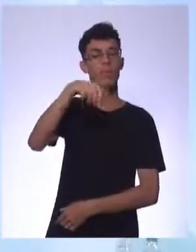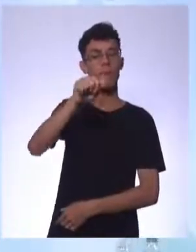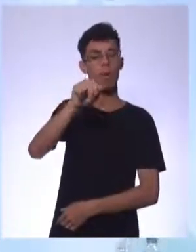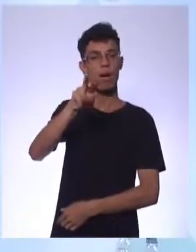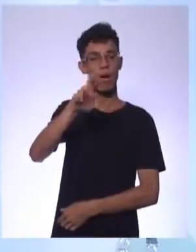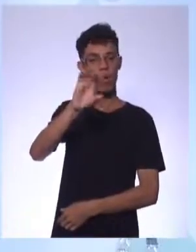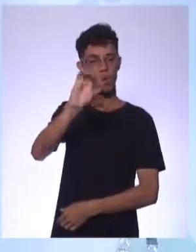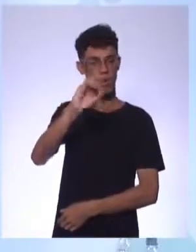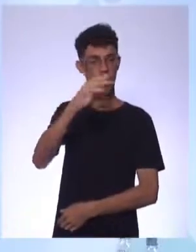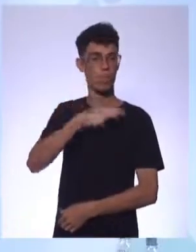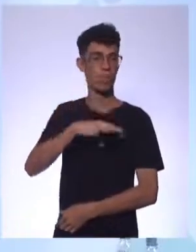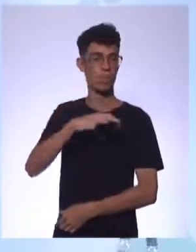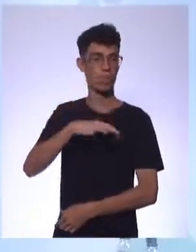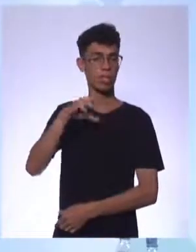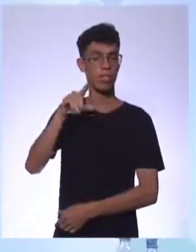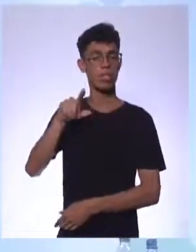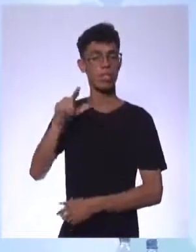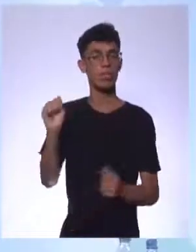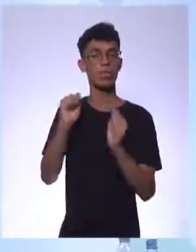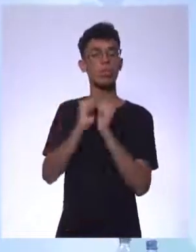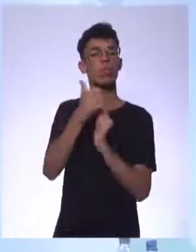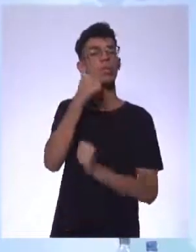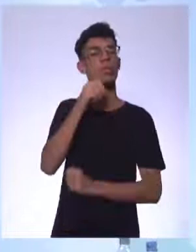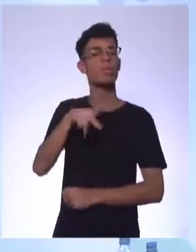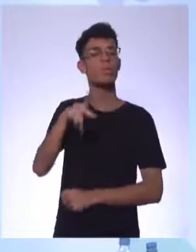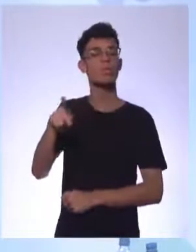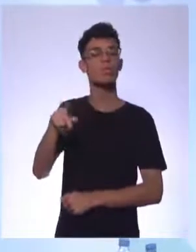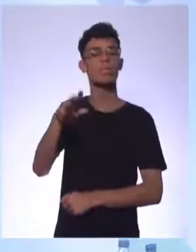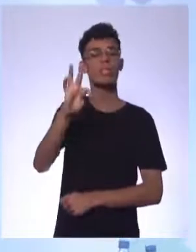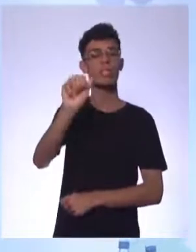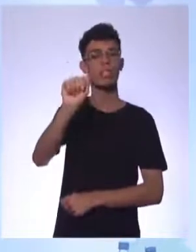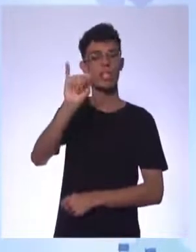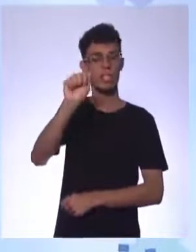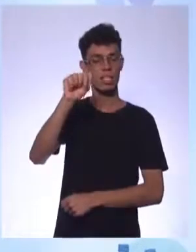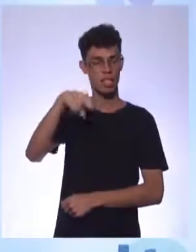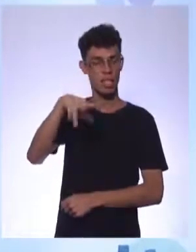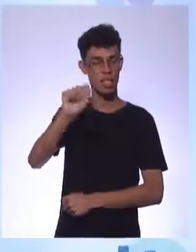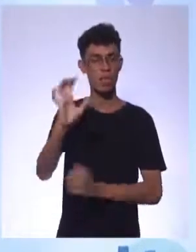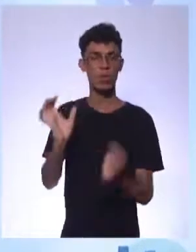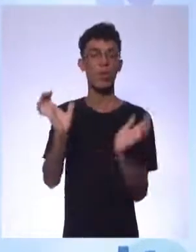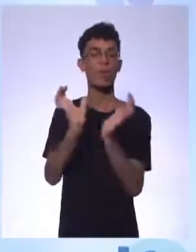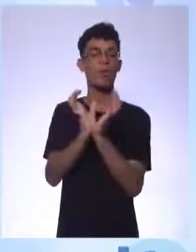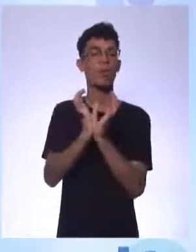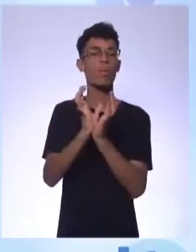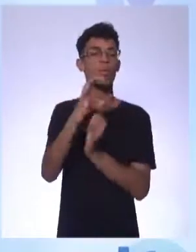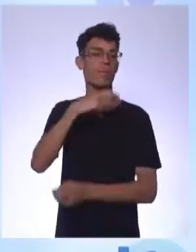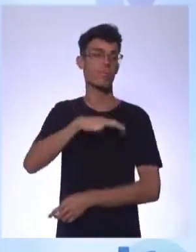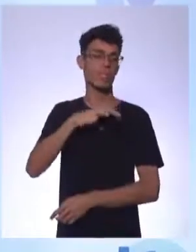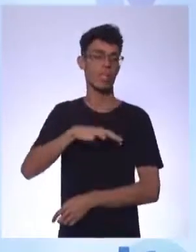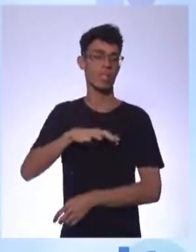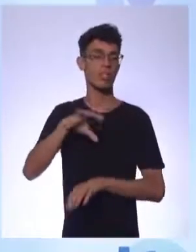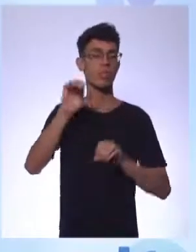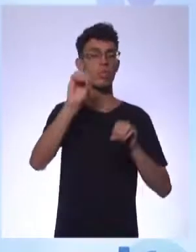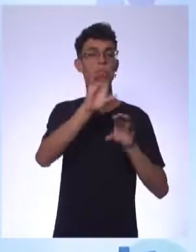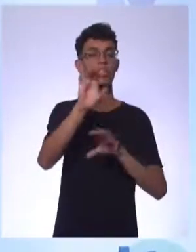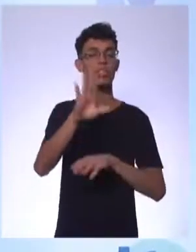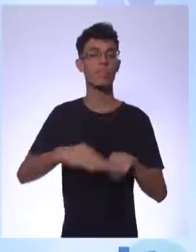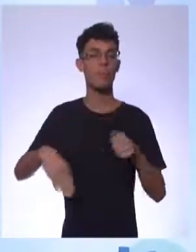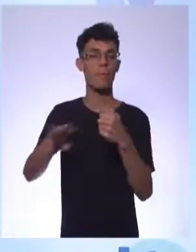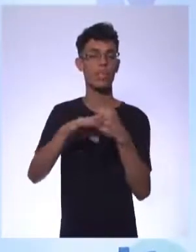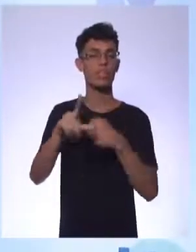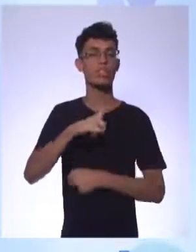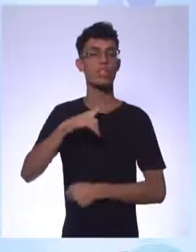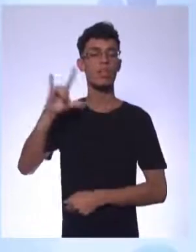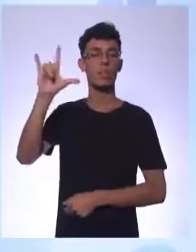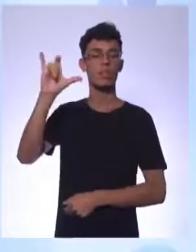portuguesa, a professora Tayana, professor de língua portuguesa também. Nós somos a equipe de língua portuguesa do ensino médio. Temos um Instagram que você pode entrar em contato